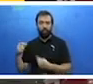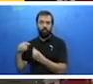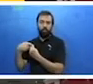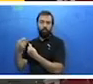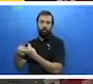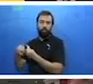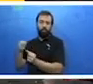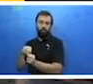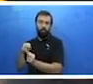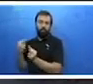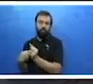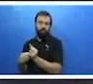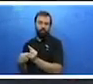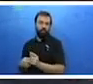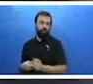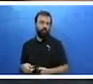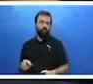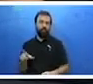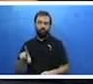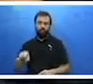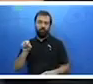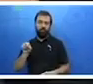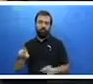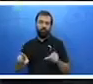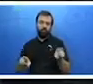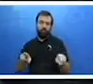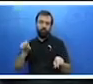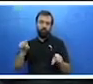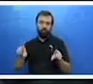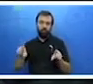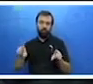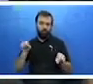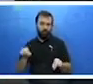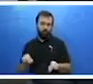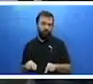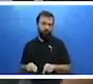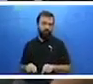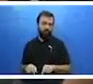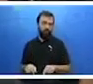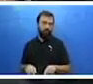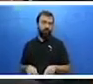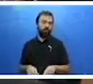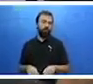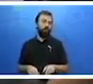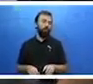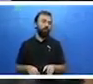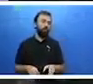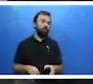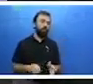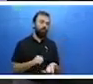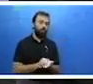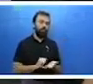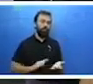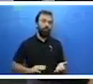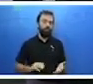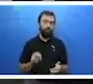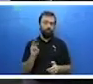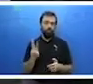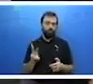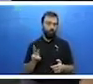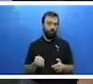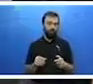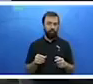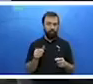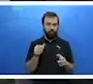foram as escolhas dos alunos do 4º ano. A atividade 3, a gente vai analisar